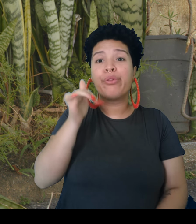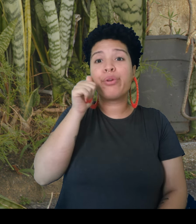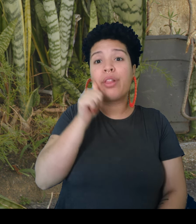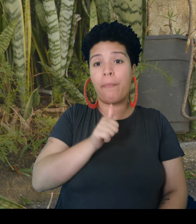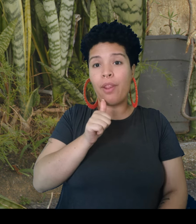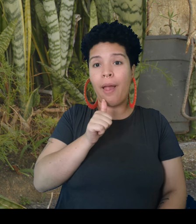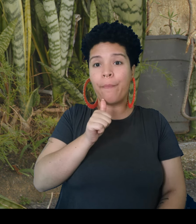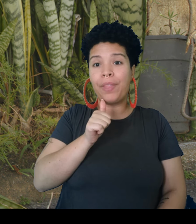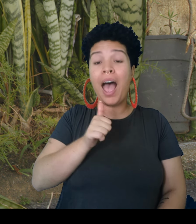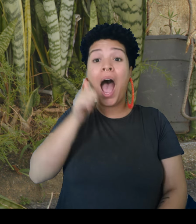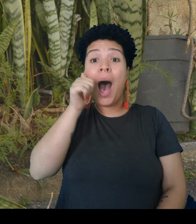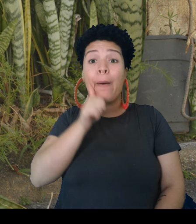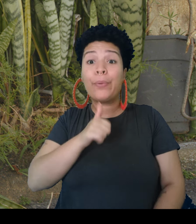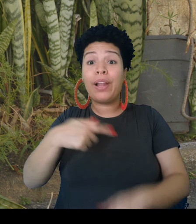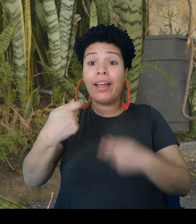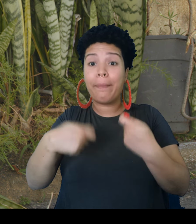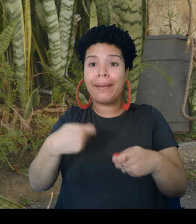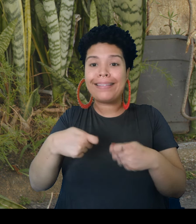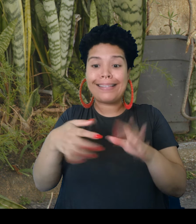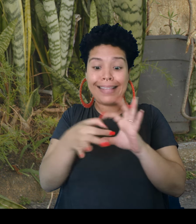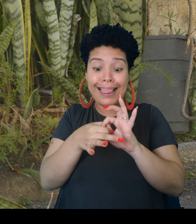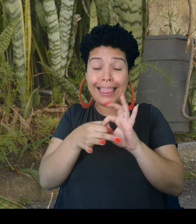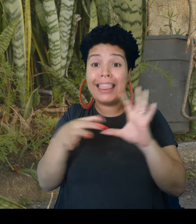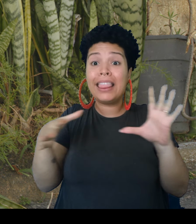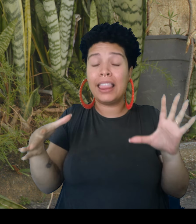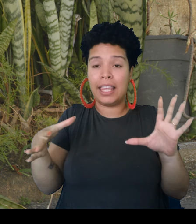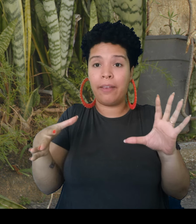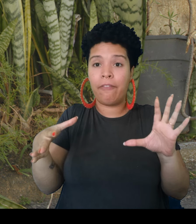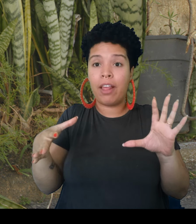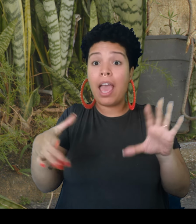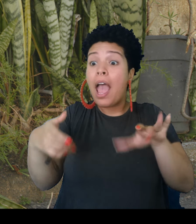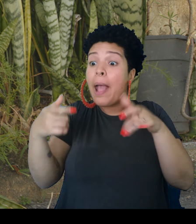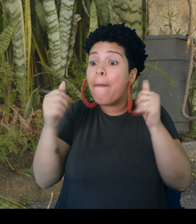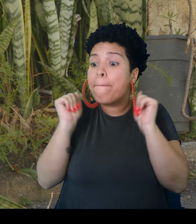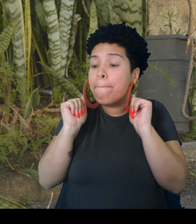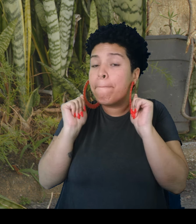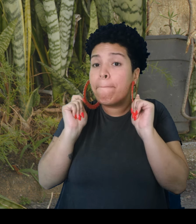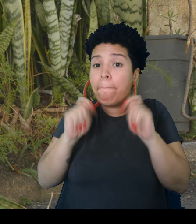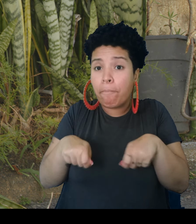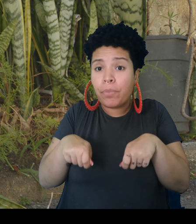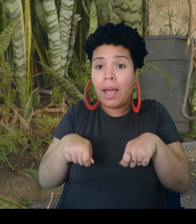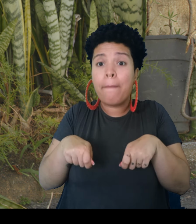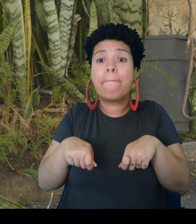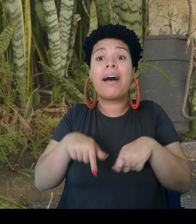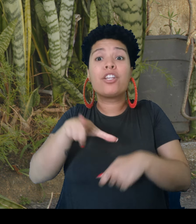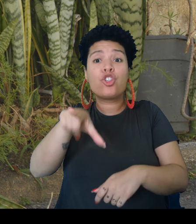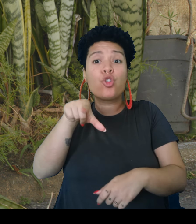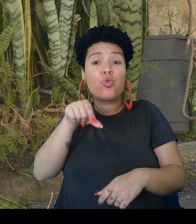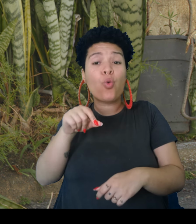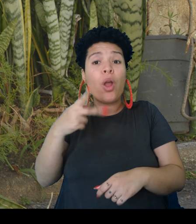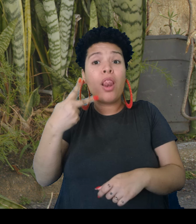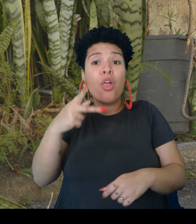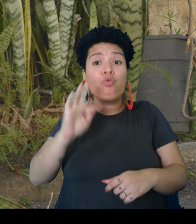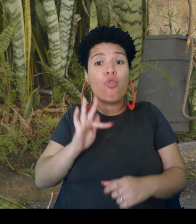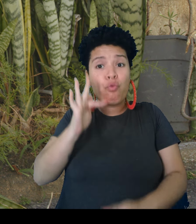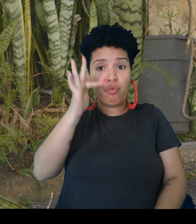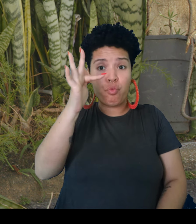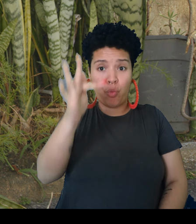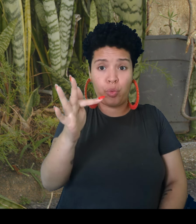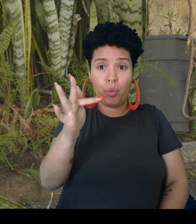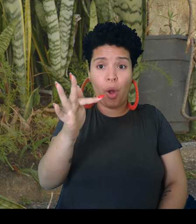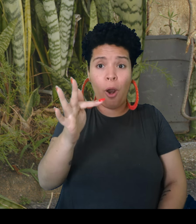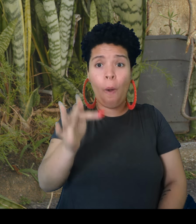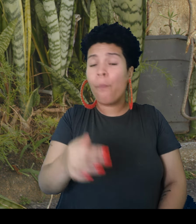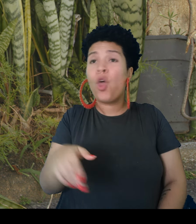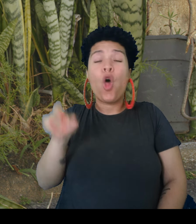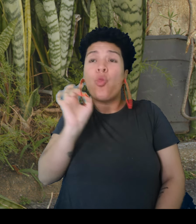indivíduo da sociedade, ela deve ser livre para escolher seu próprio destino. E elas não são destinadas ao casamento, restringindo